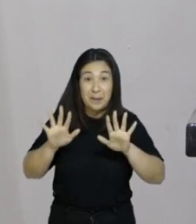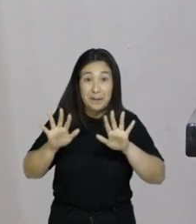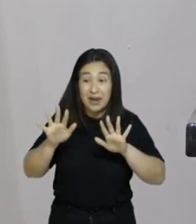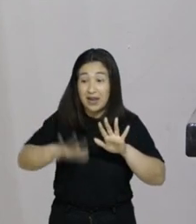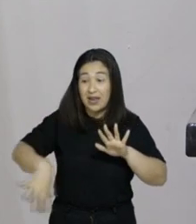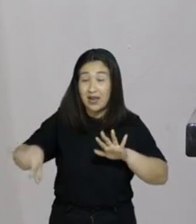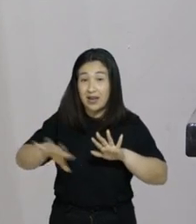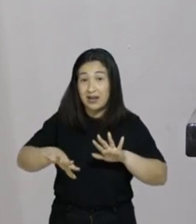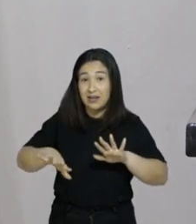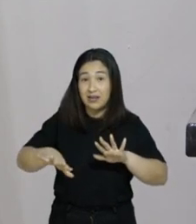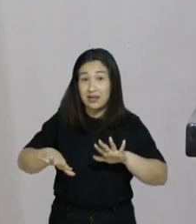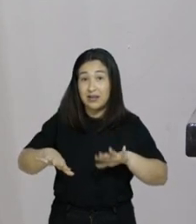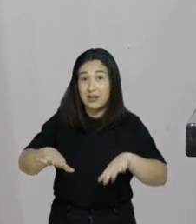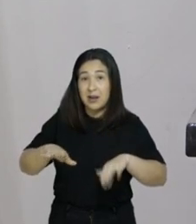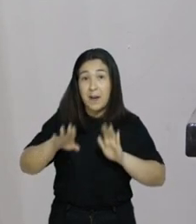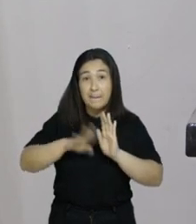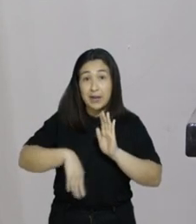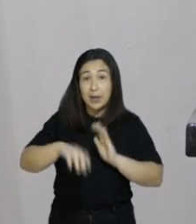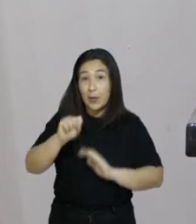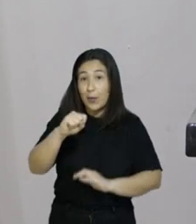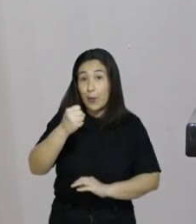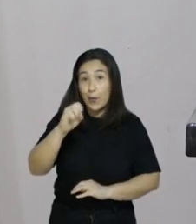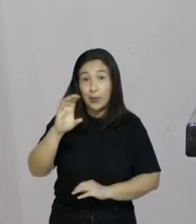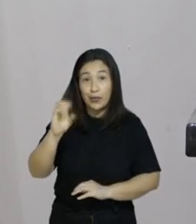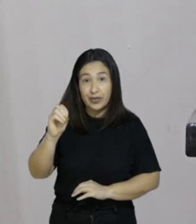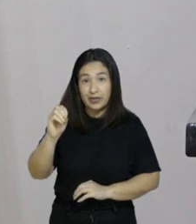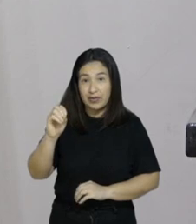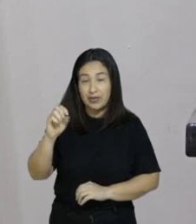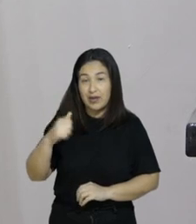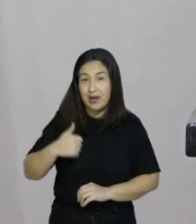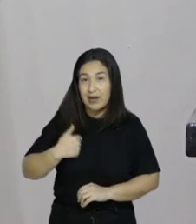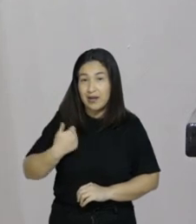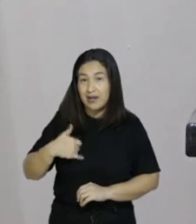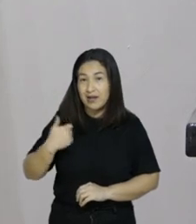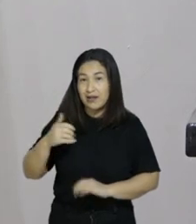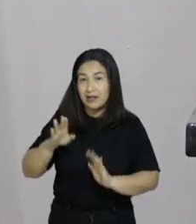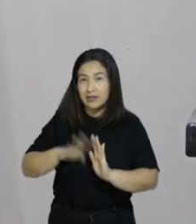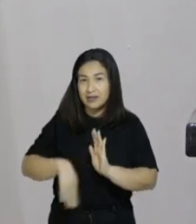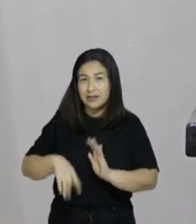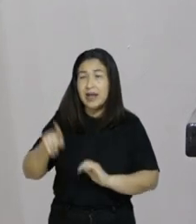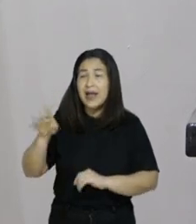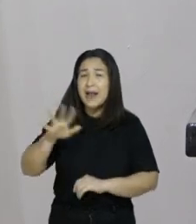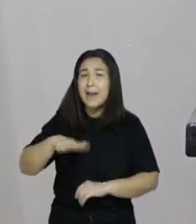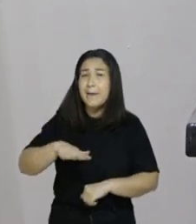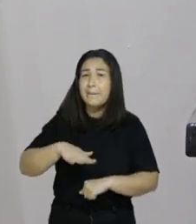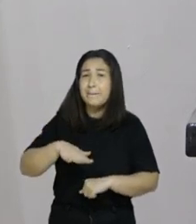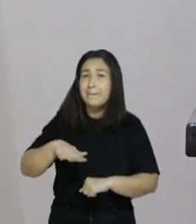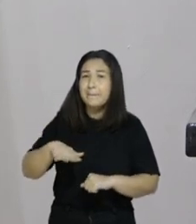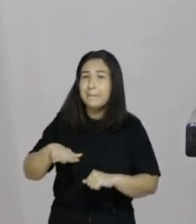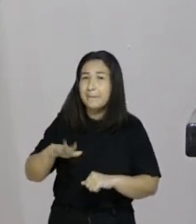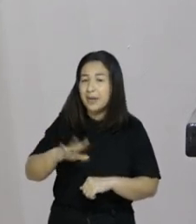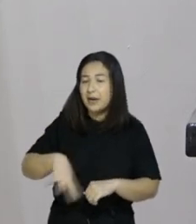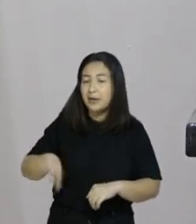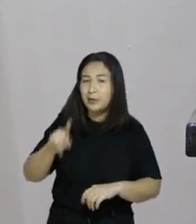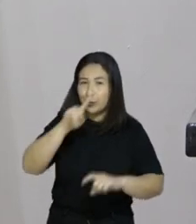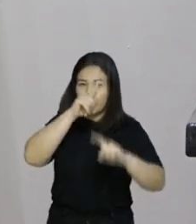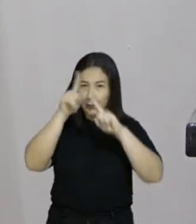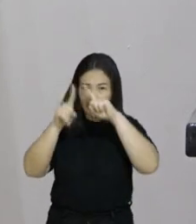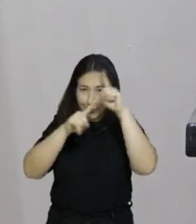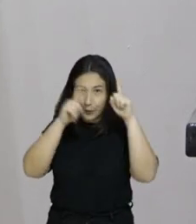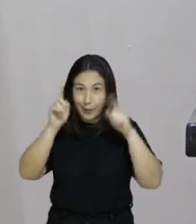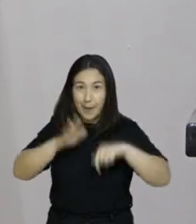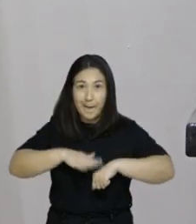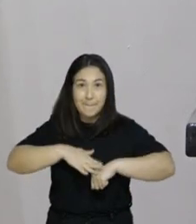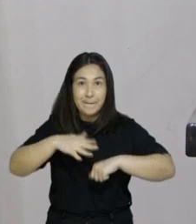de 80 anos de idade, 9 milhões de habitantes e um dos ecossistemas de inovação mais vibrantes do